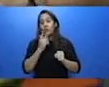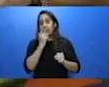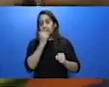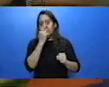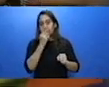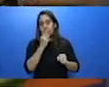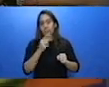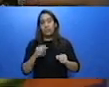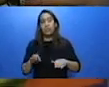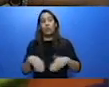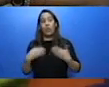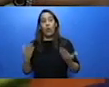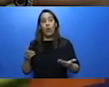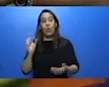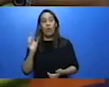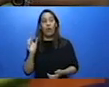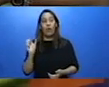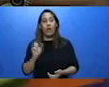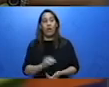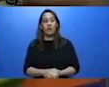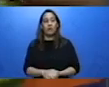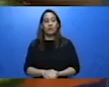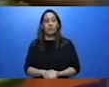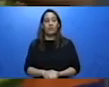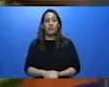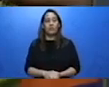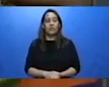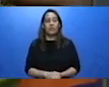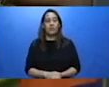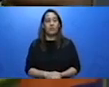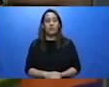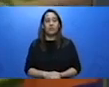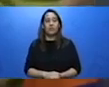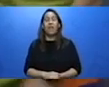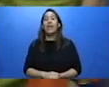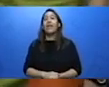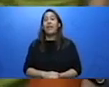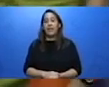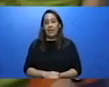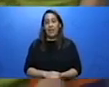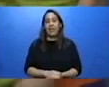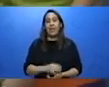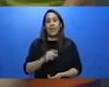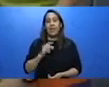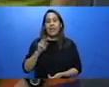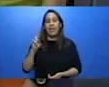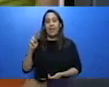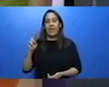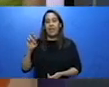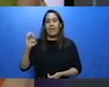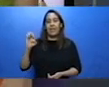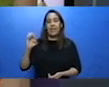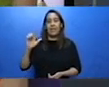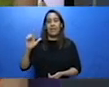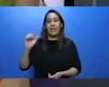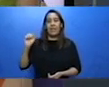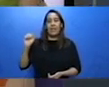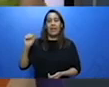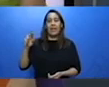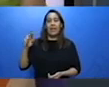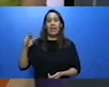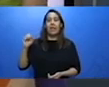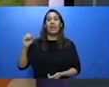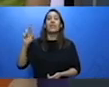sinônimos. Então, vamos lá, o que vai aparecer aqui para a gente escrever? Relatando.